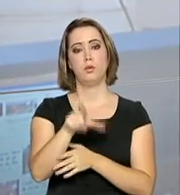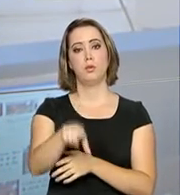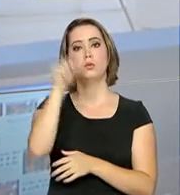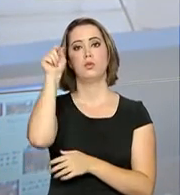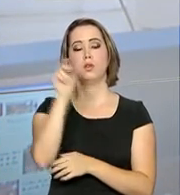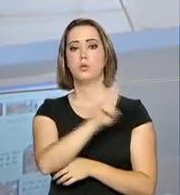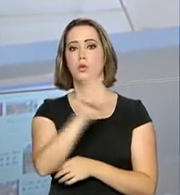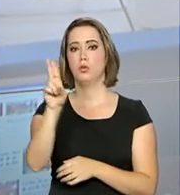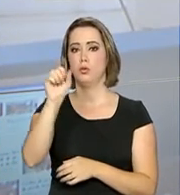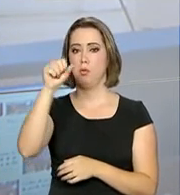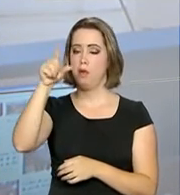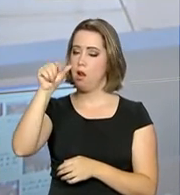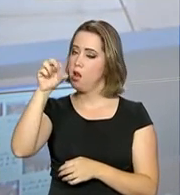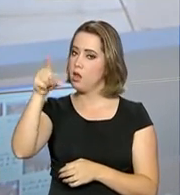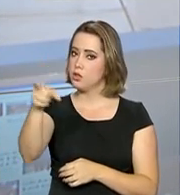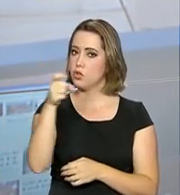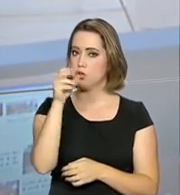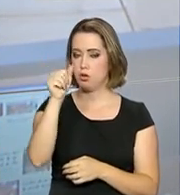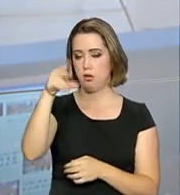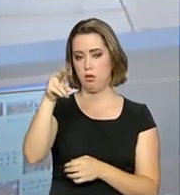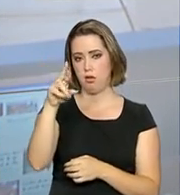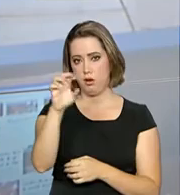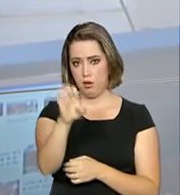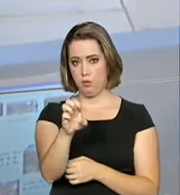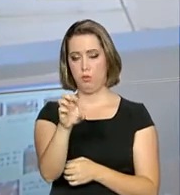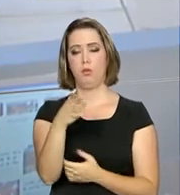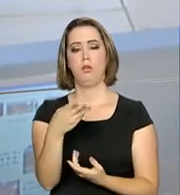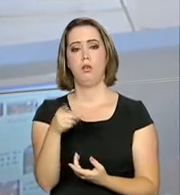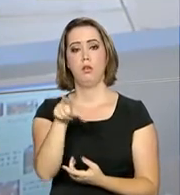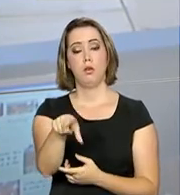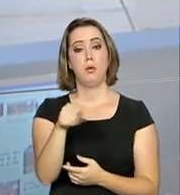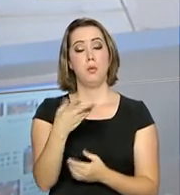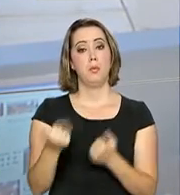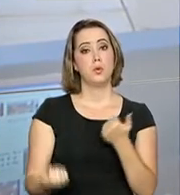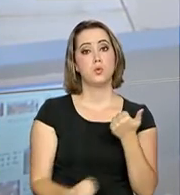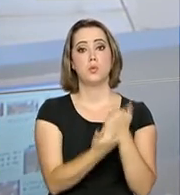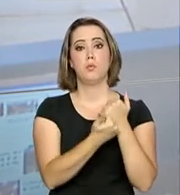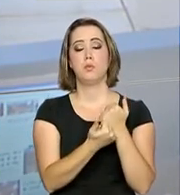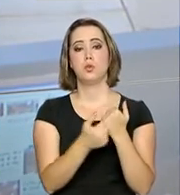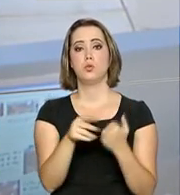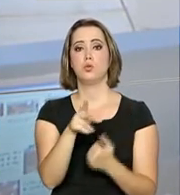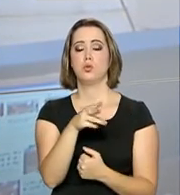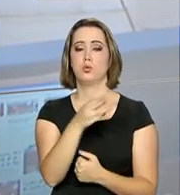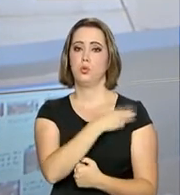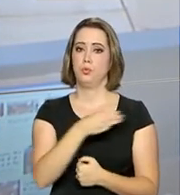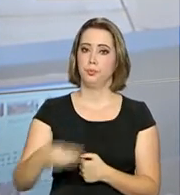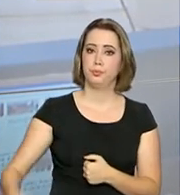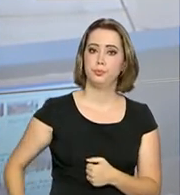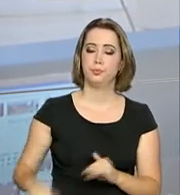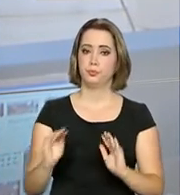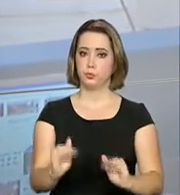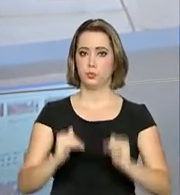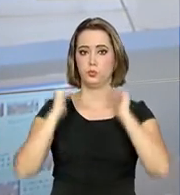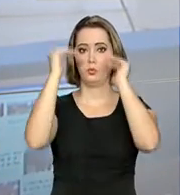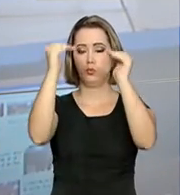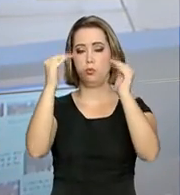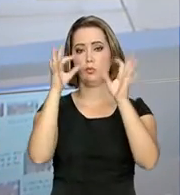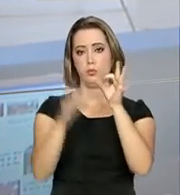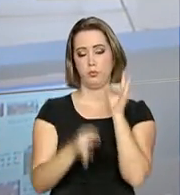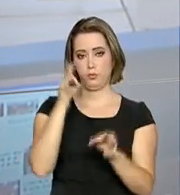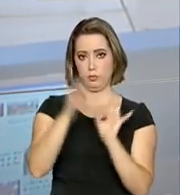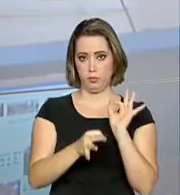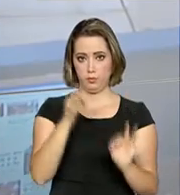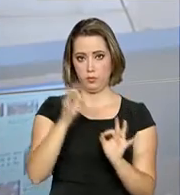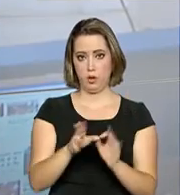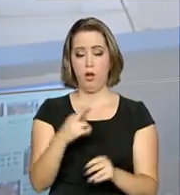Moraes, que comandou o Ministério da Justiça e Cidadania, para a vaga de ministro do Supremo Tribunal Federal. Agora há pouco, o